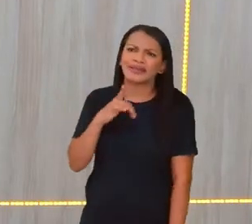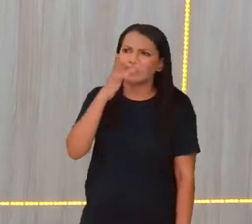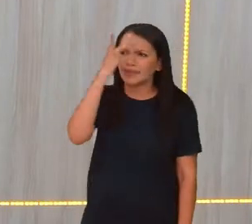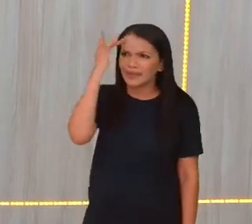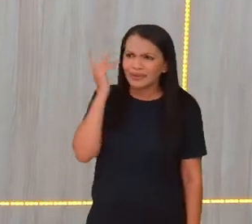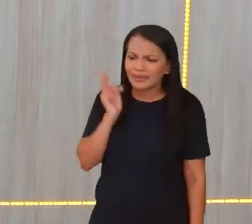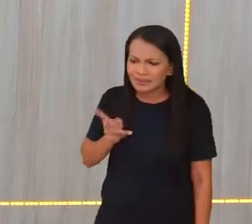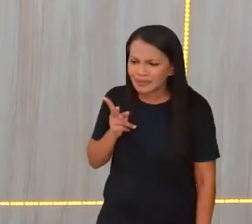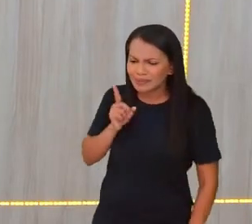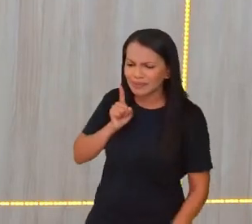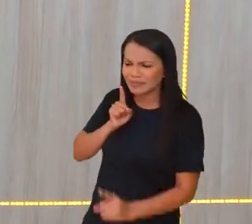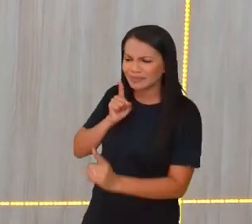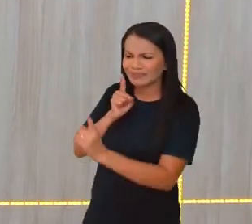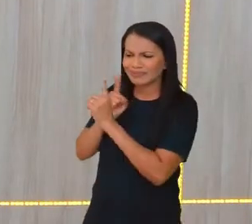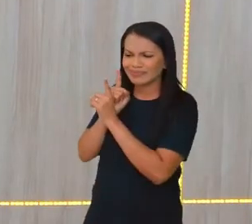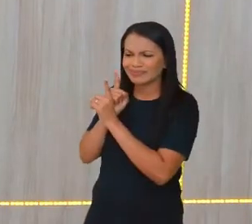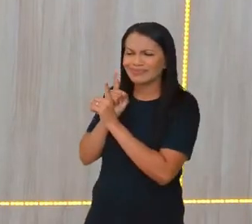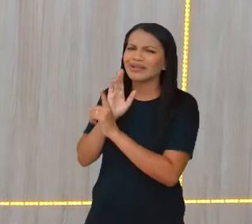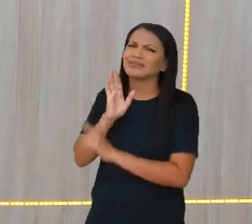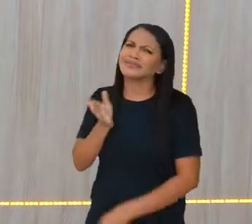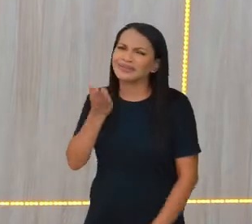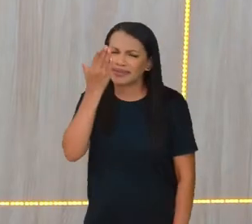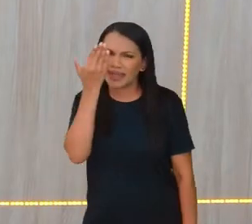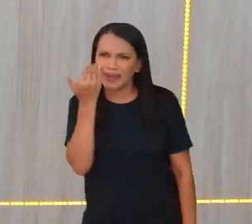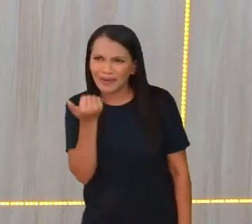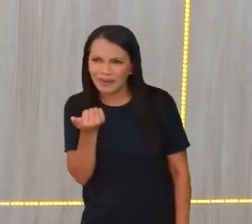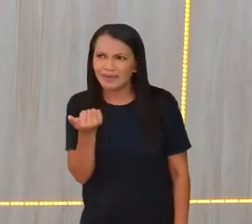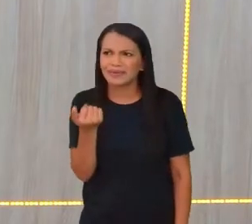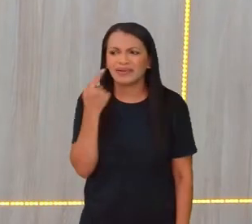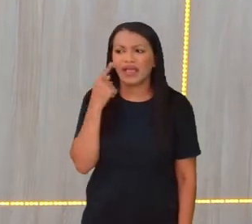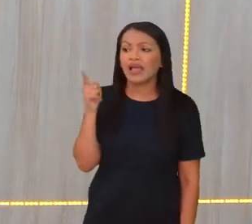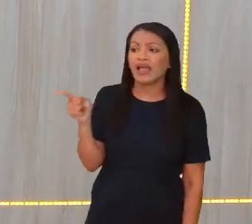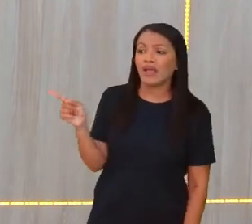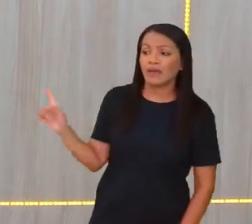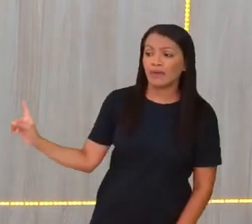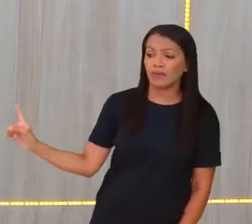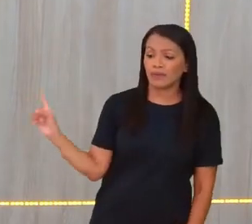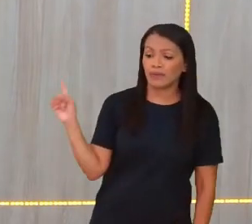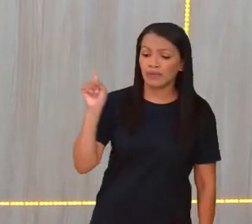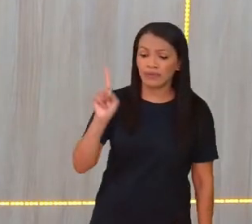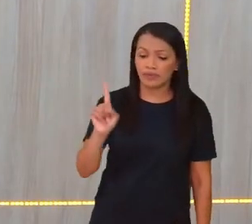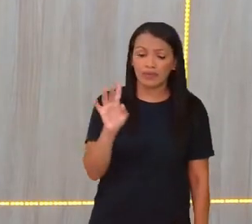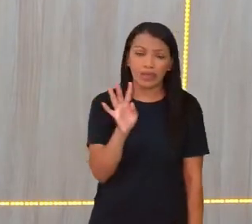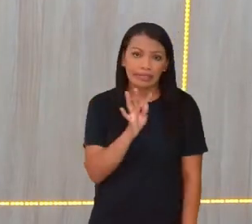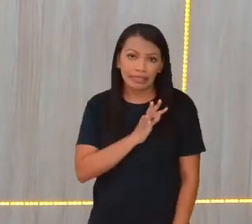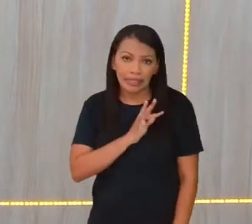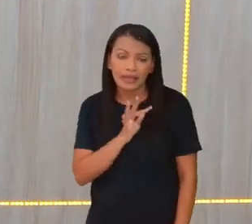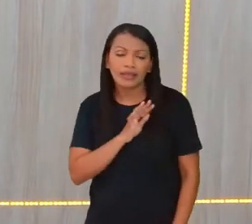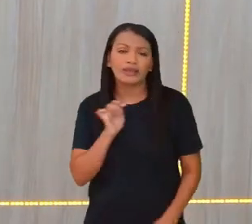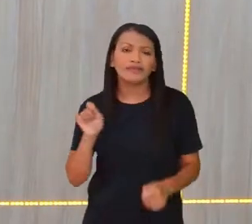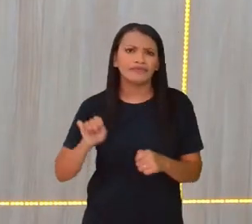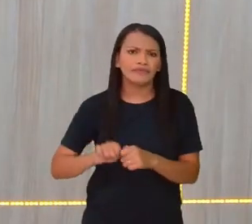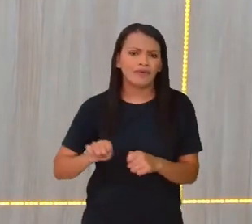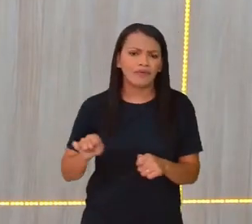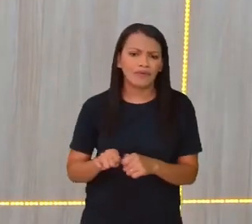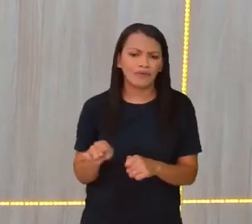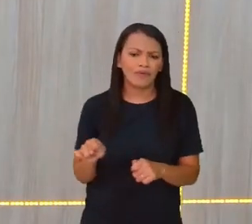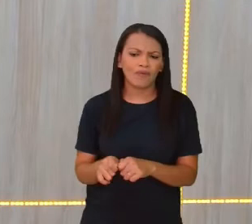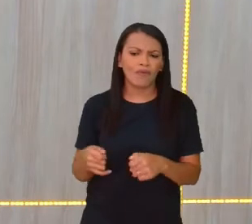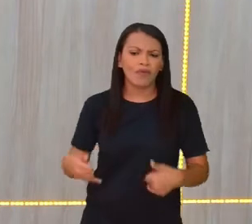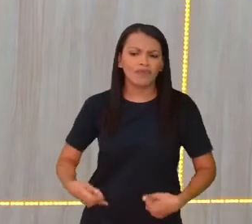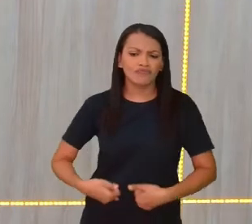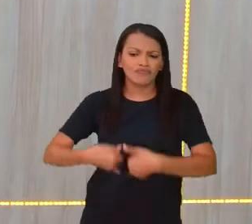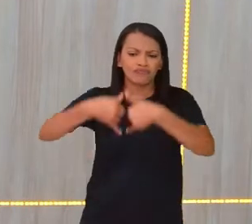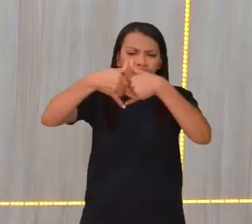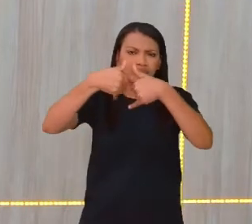gente sempre se encontrava, né? Então a gente já sabia, que fulano ali entra com aquela técnica que faz não sei o quê, tipo, foi campeão em tal